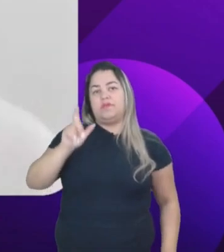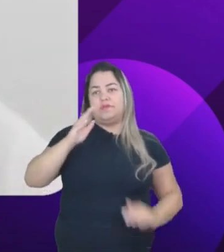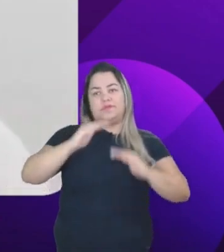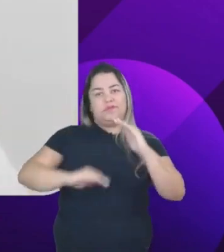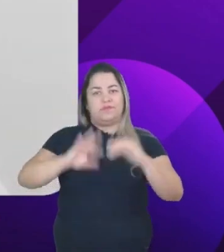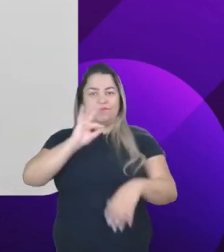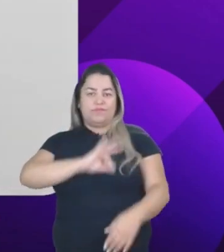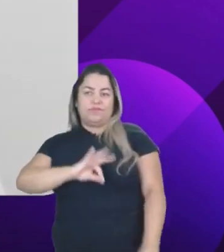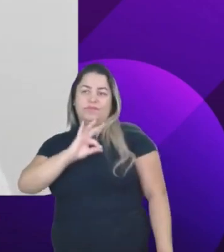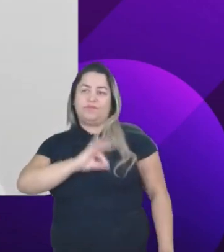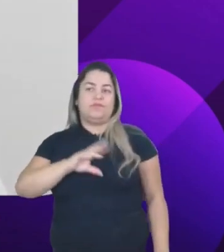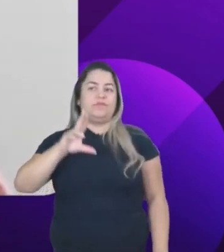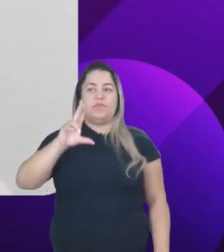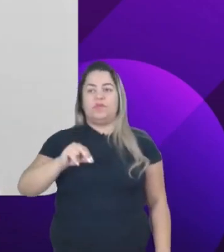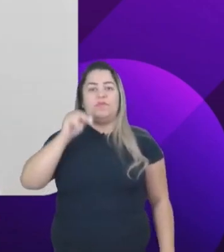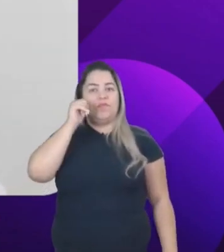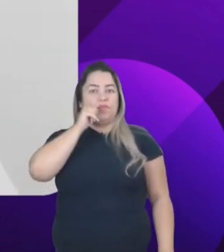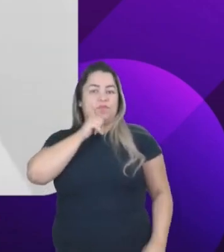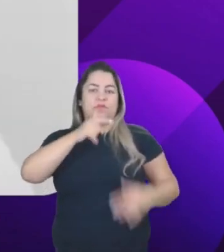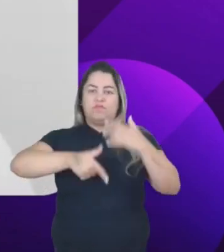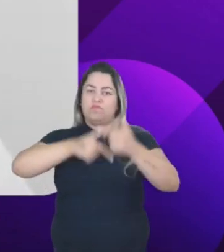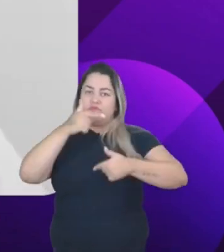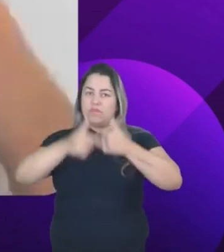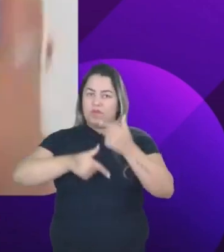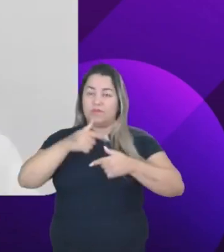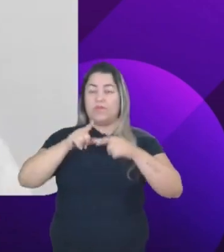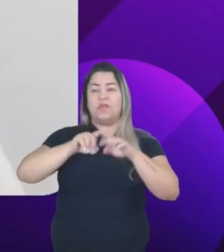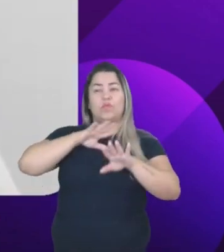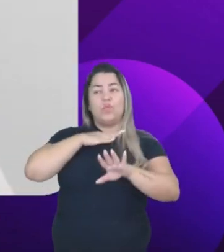ela trabalha menos. E não, gente, a mulher não trabalha menos. Ela tem